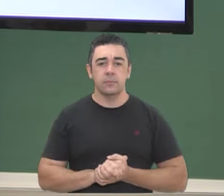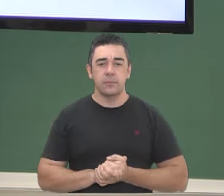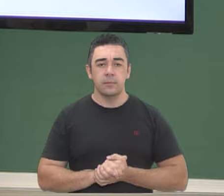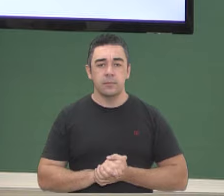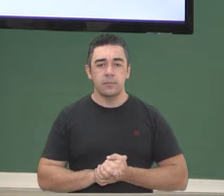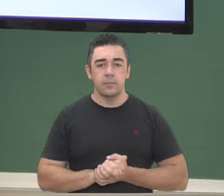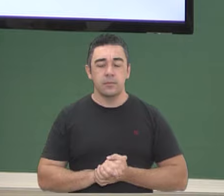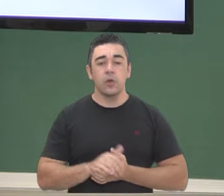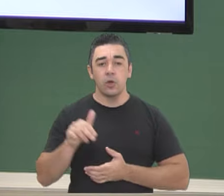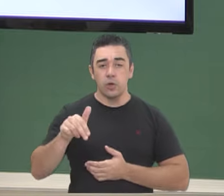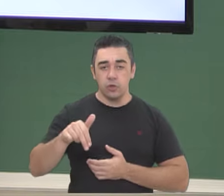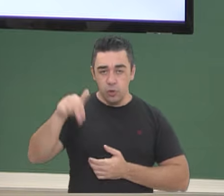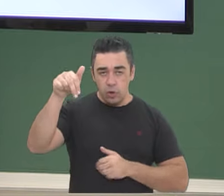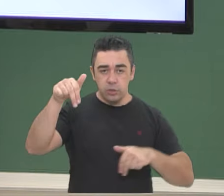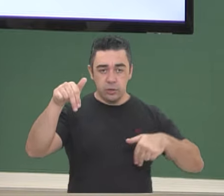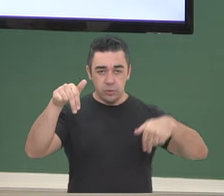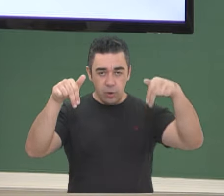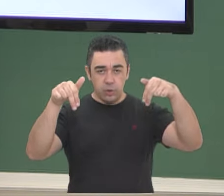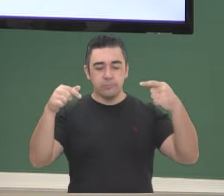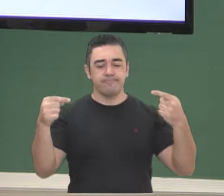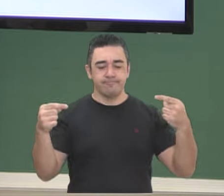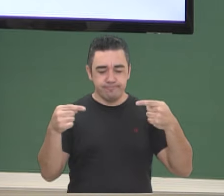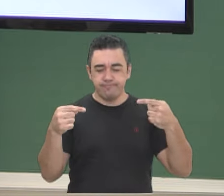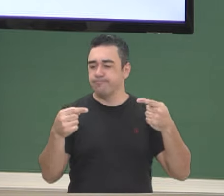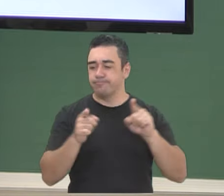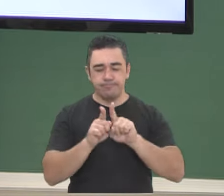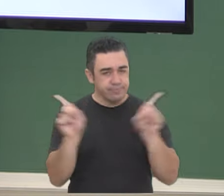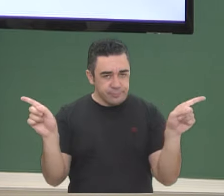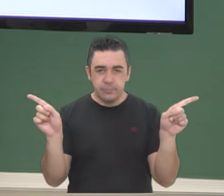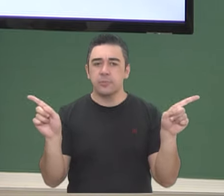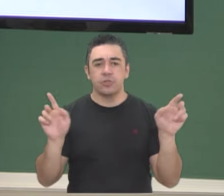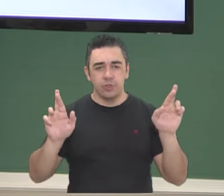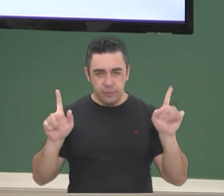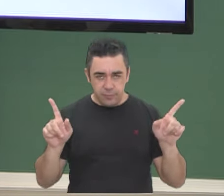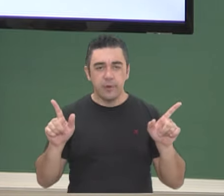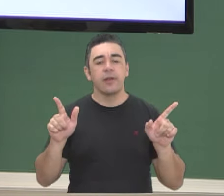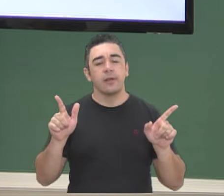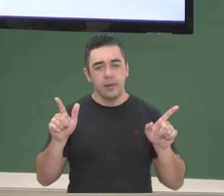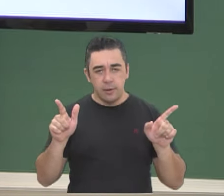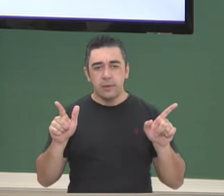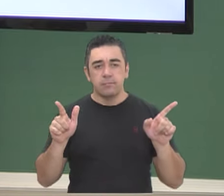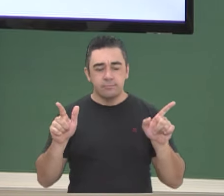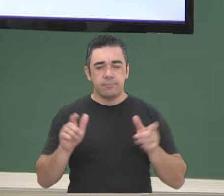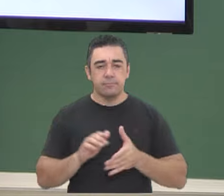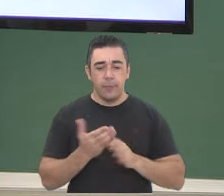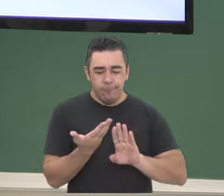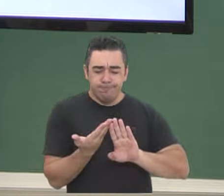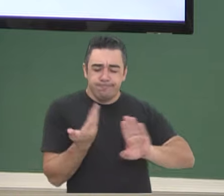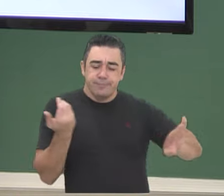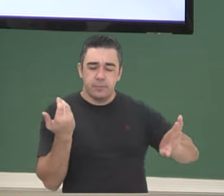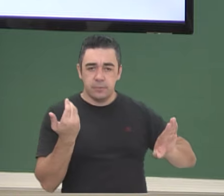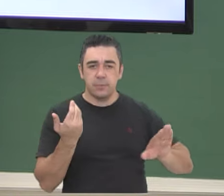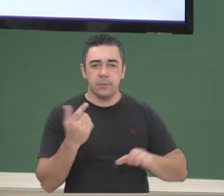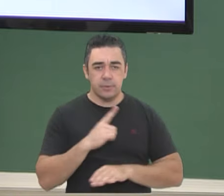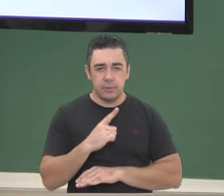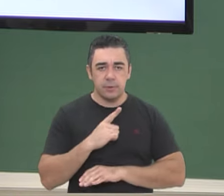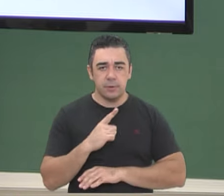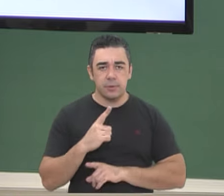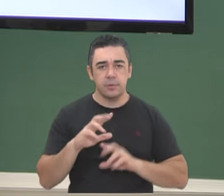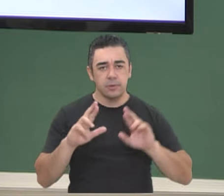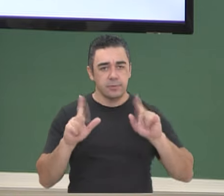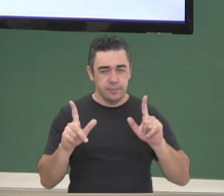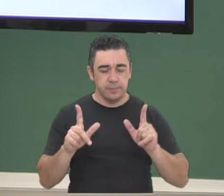polo norte com polo norte cargas iguais novamente então repulsão né a força